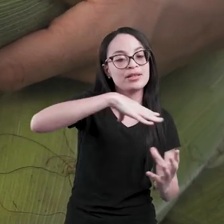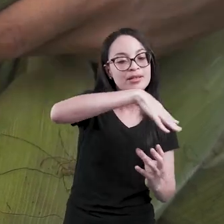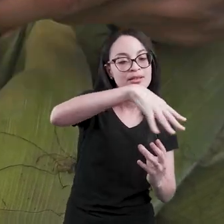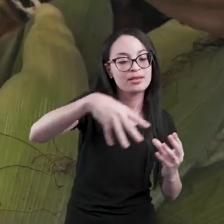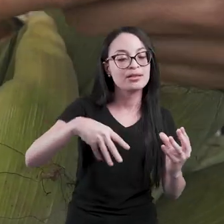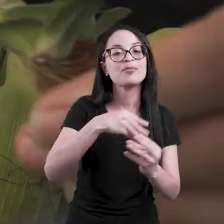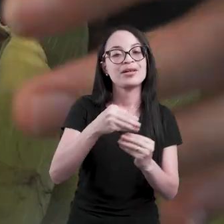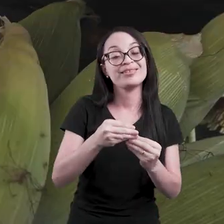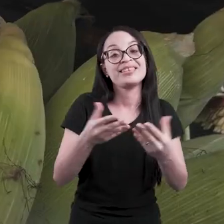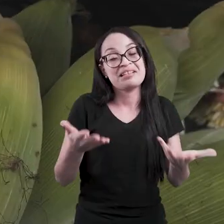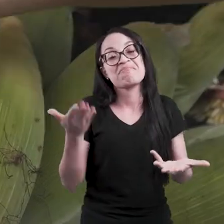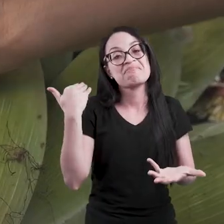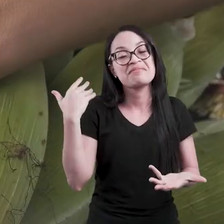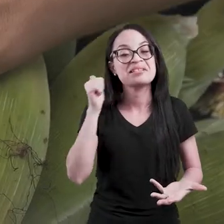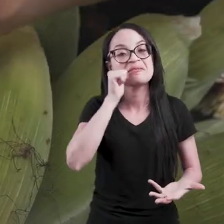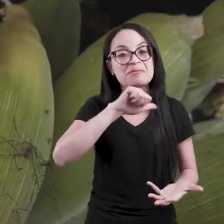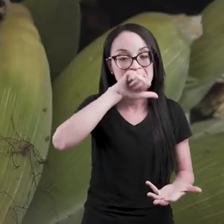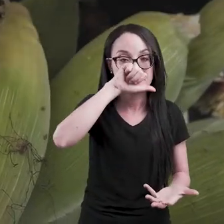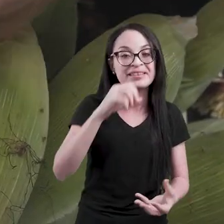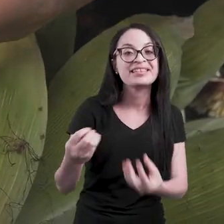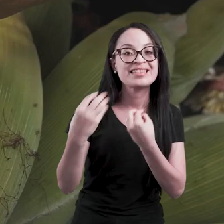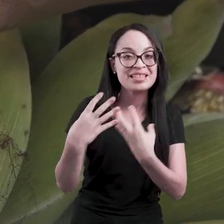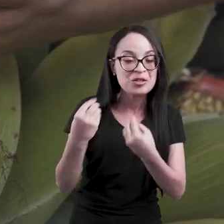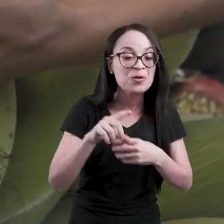pamonha. Então, mãinha sempre ensinou a gente, tanto